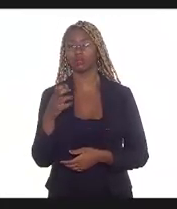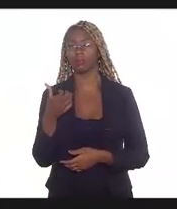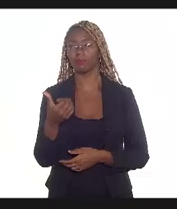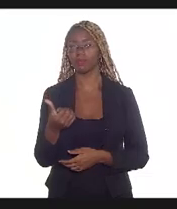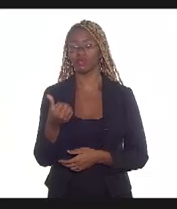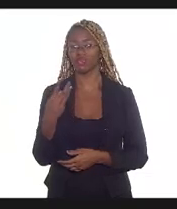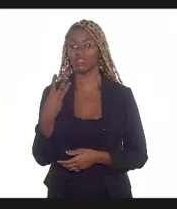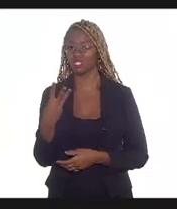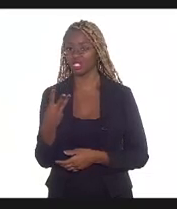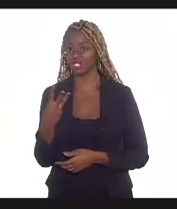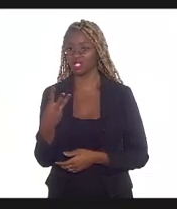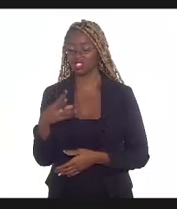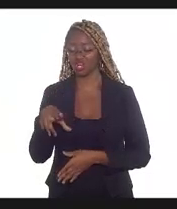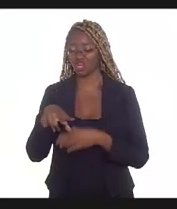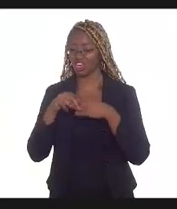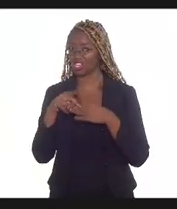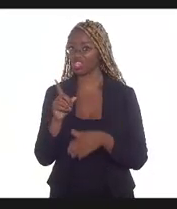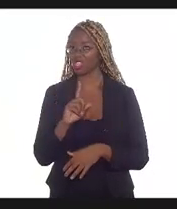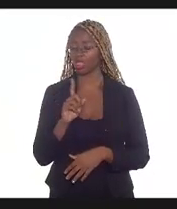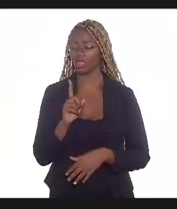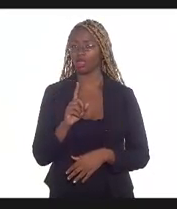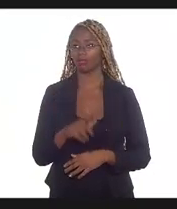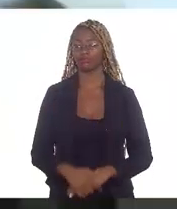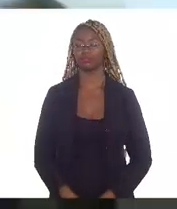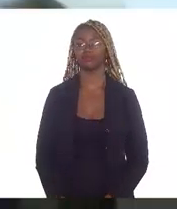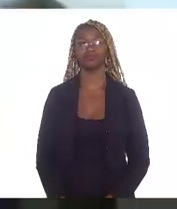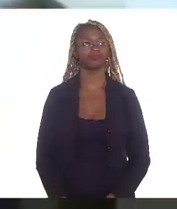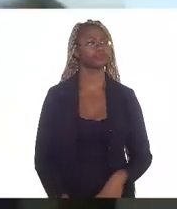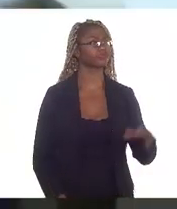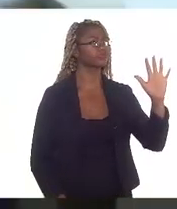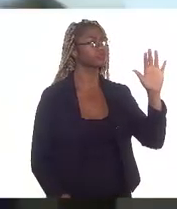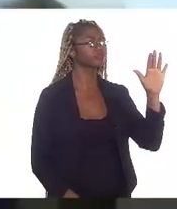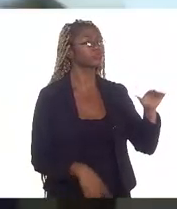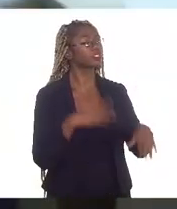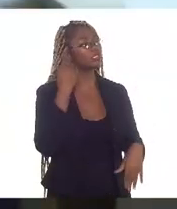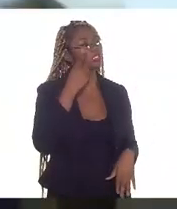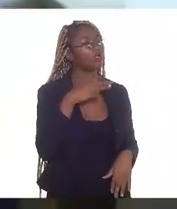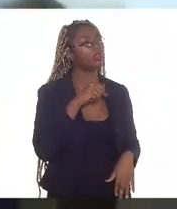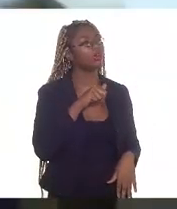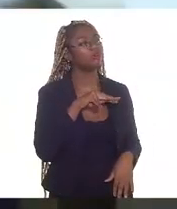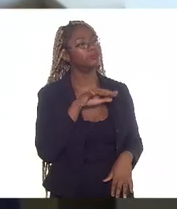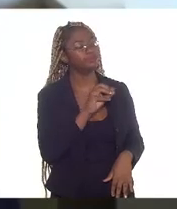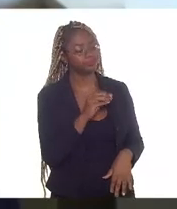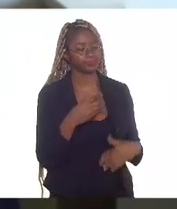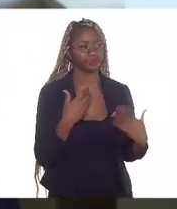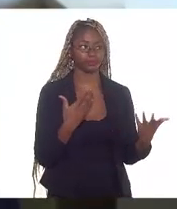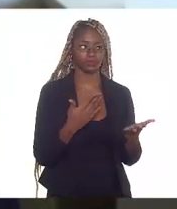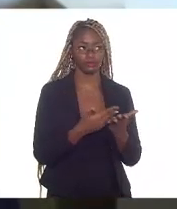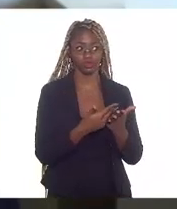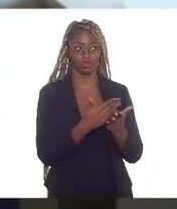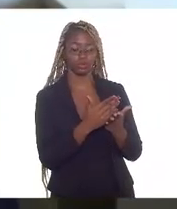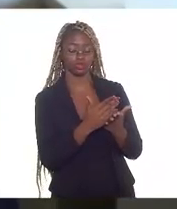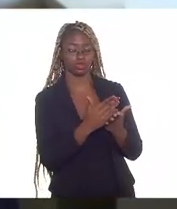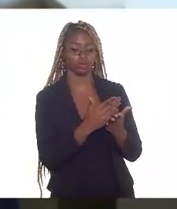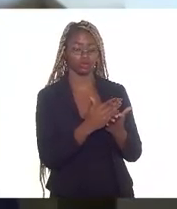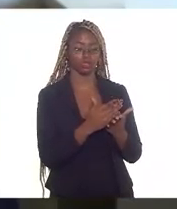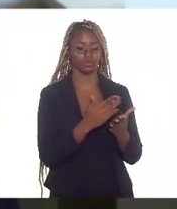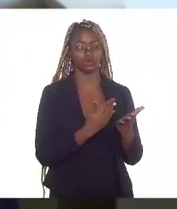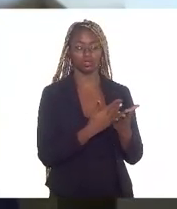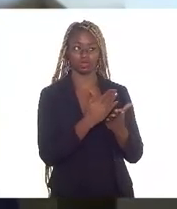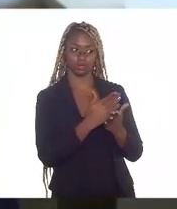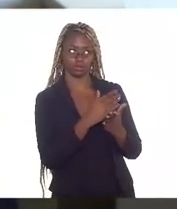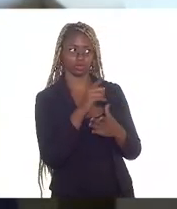vez de dar anexação. Ô, deputado Márcio, olha só. Eu, desde o início que esse tema foi parar na